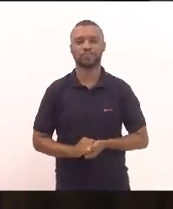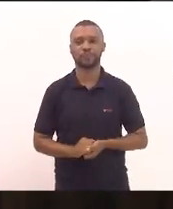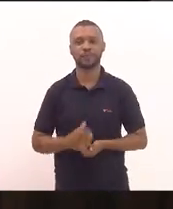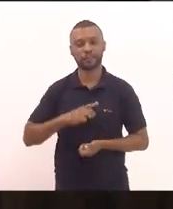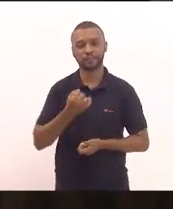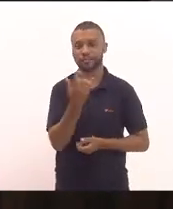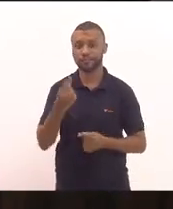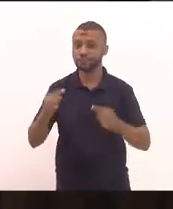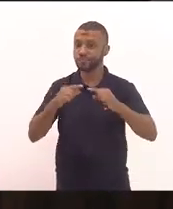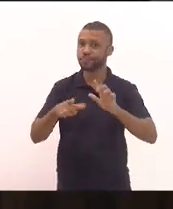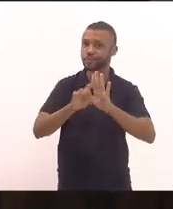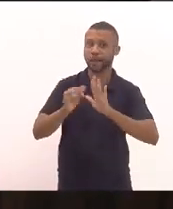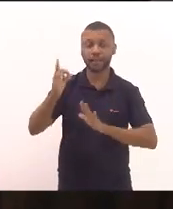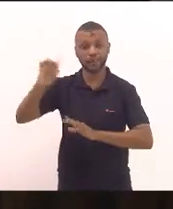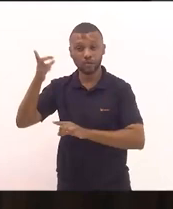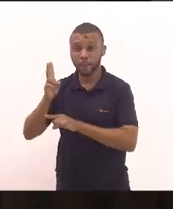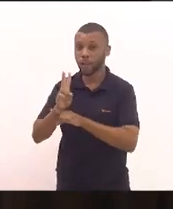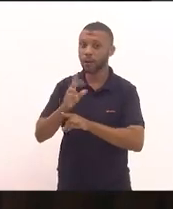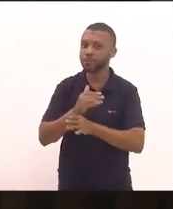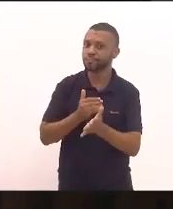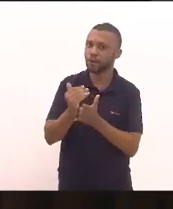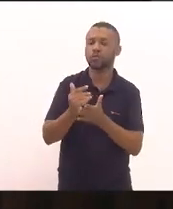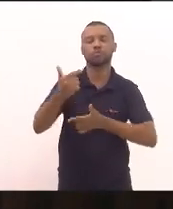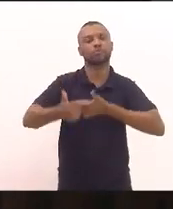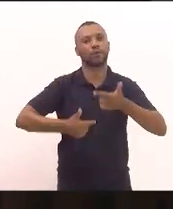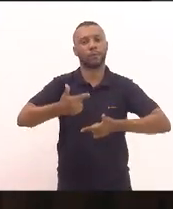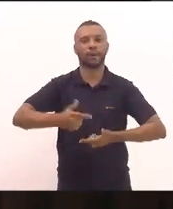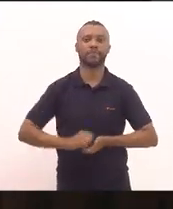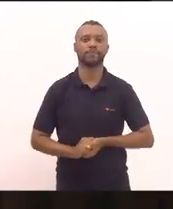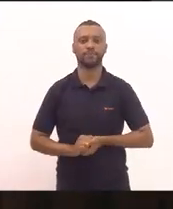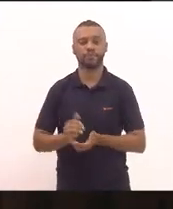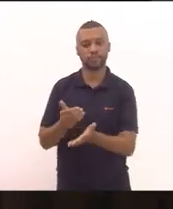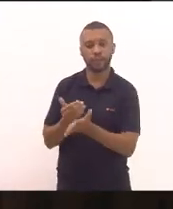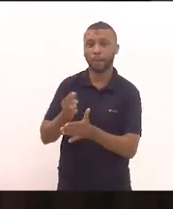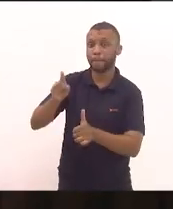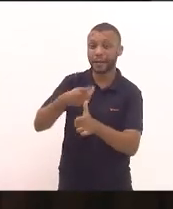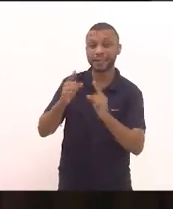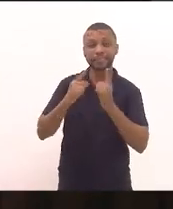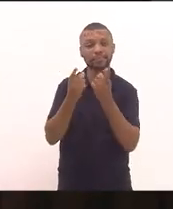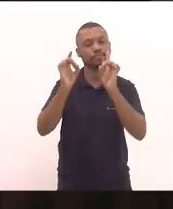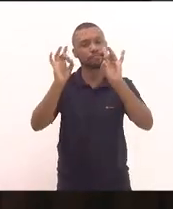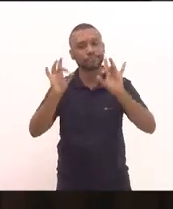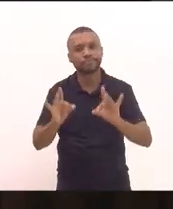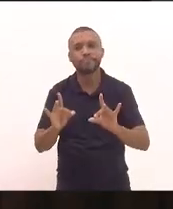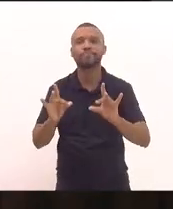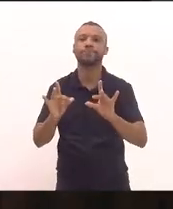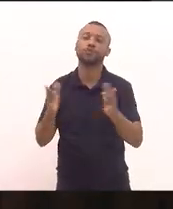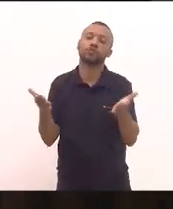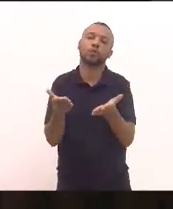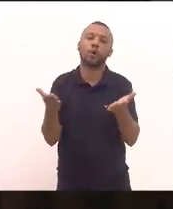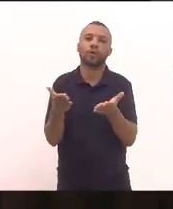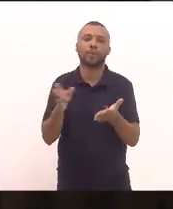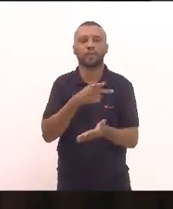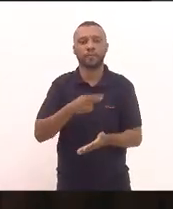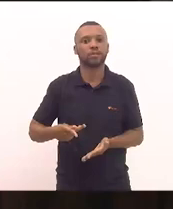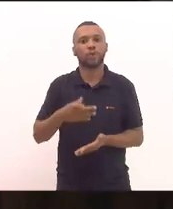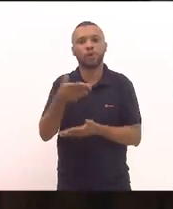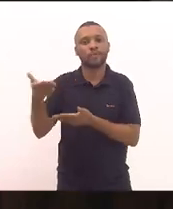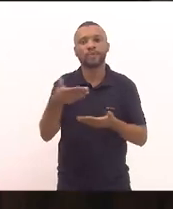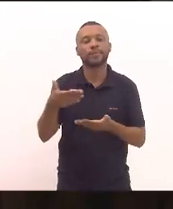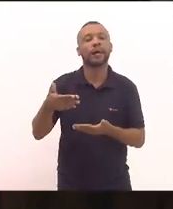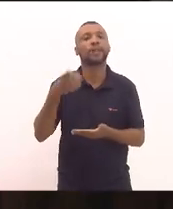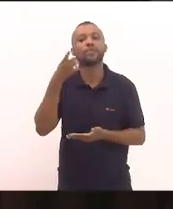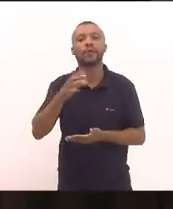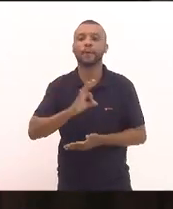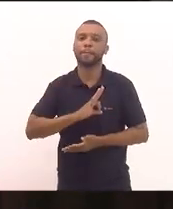número legal sobre a proteção de Deus, iniciamos os nossos trabalhos. Está aberta a primeira sessão extraordinária do dia. A presidência convida a deputada